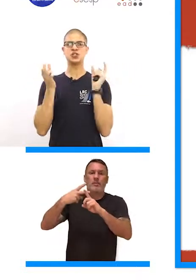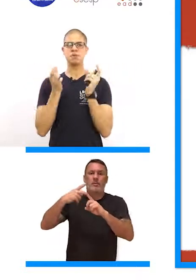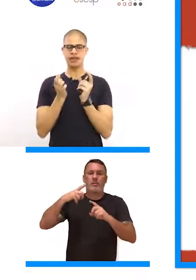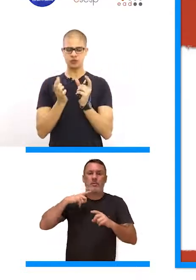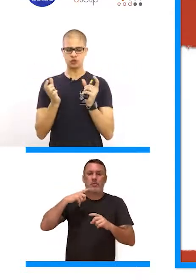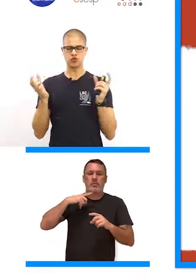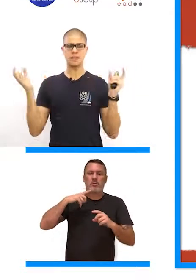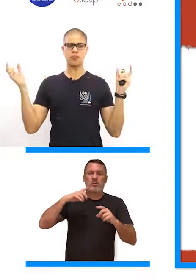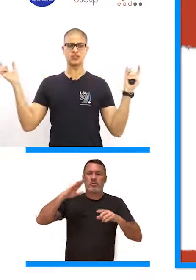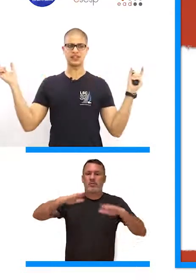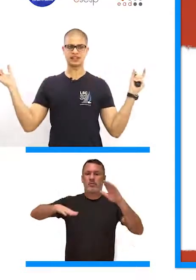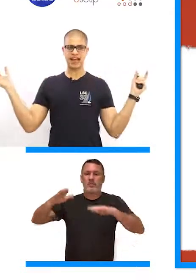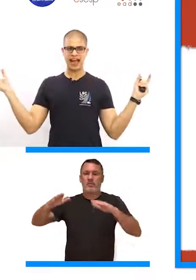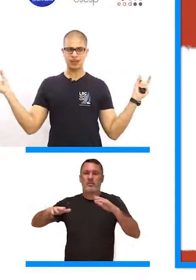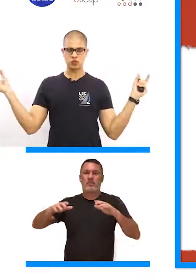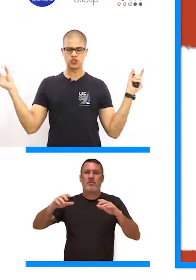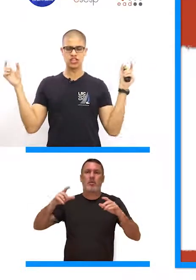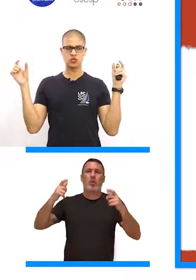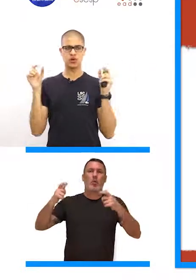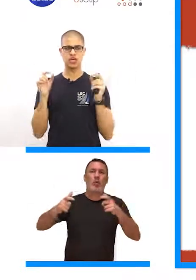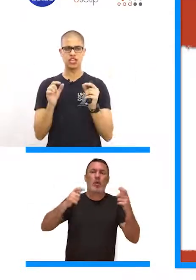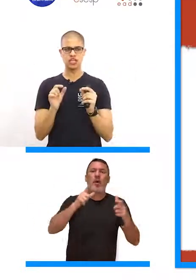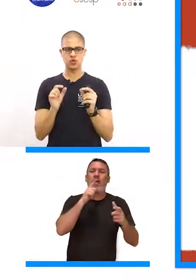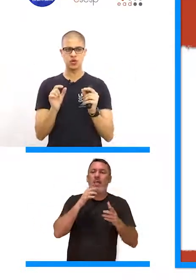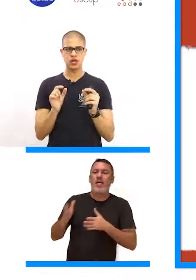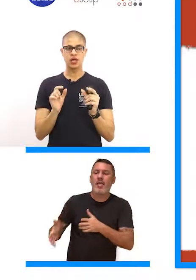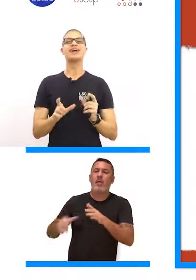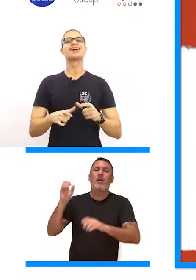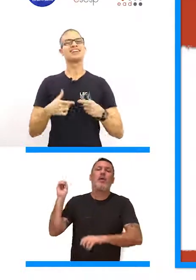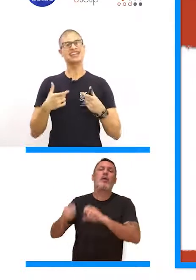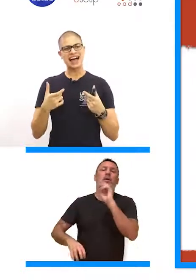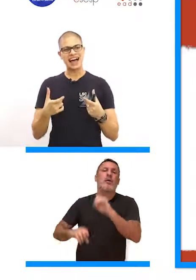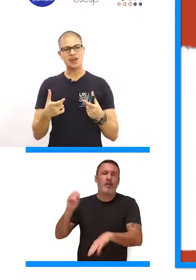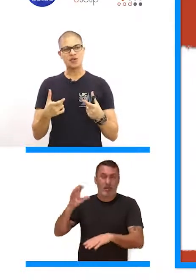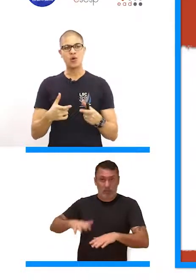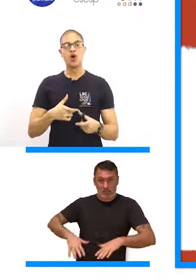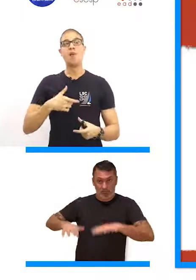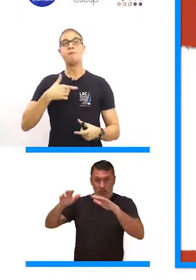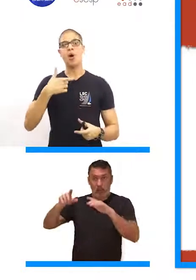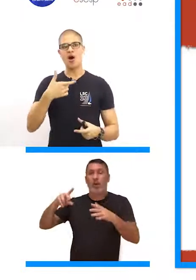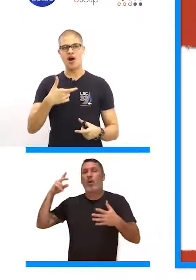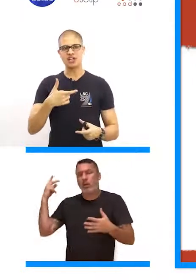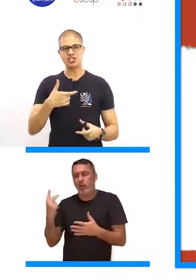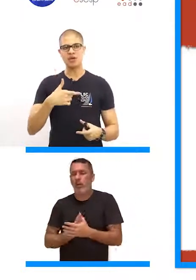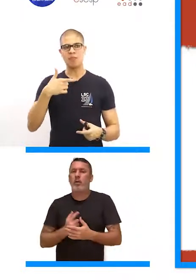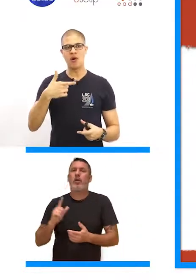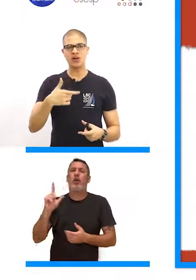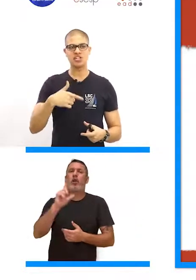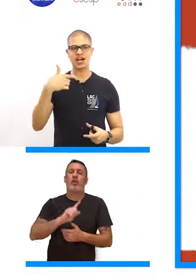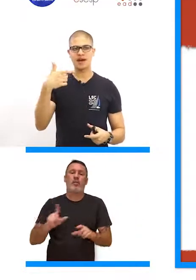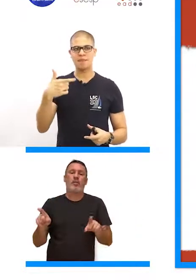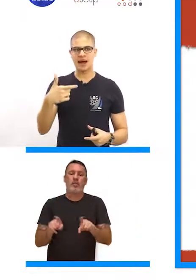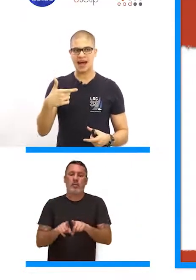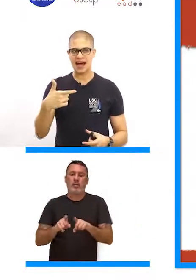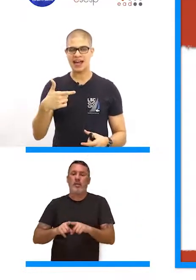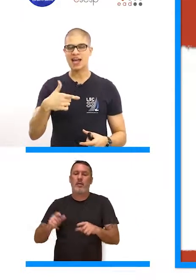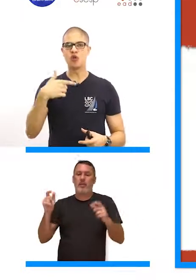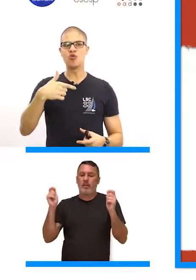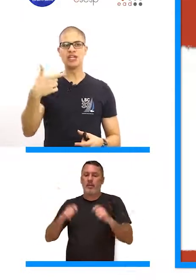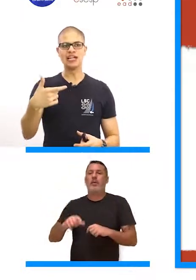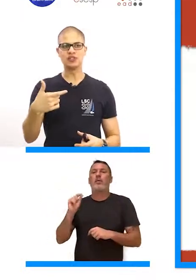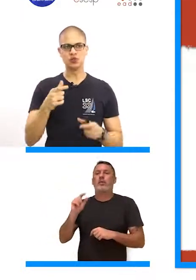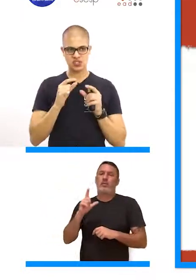de sedimentos depositados em um rio, claro, pode